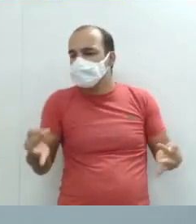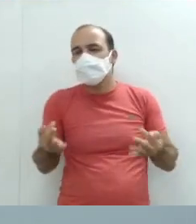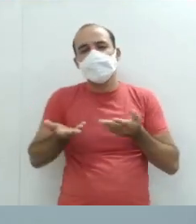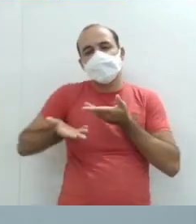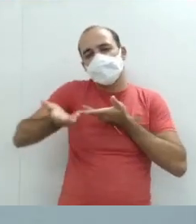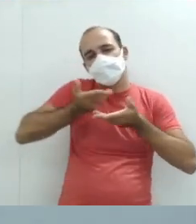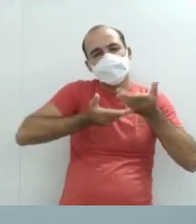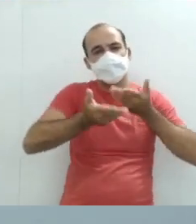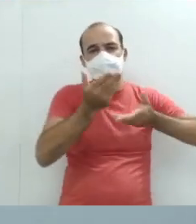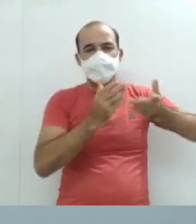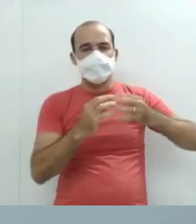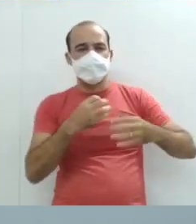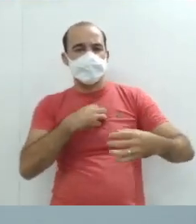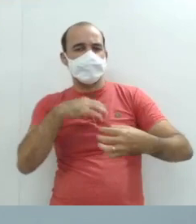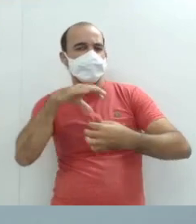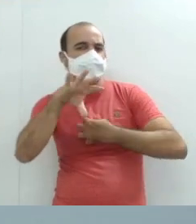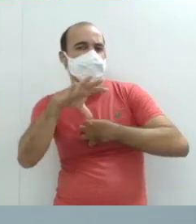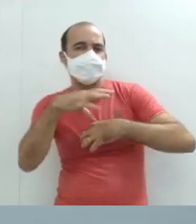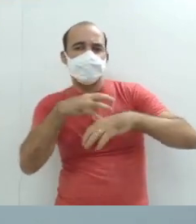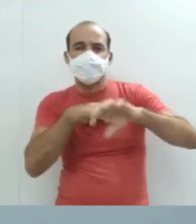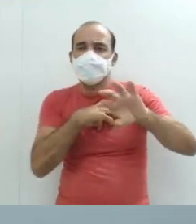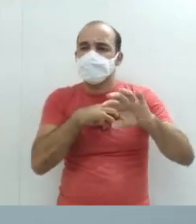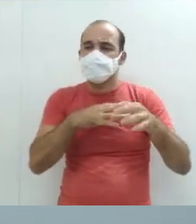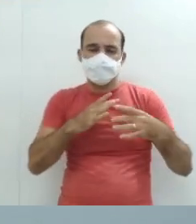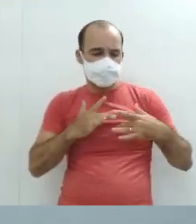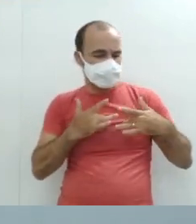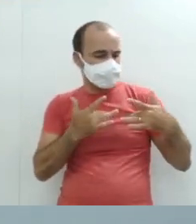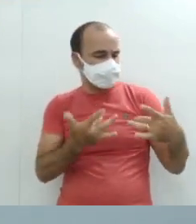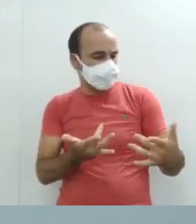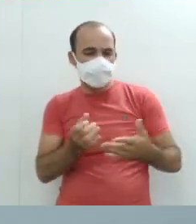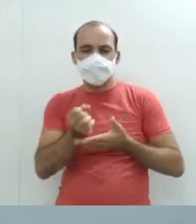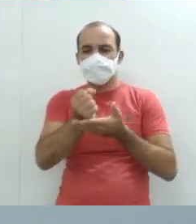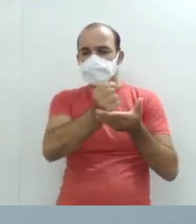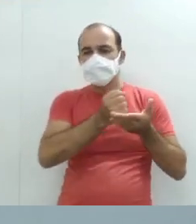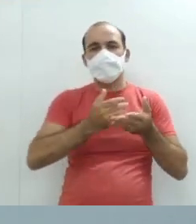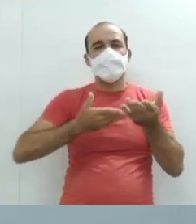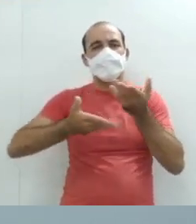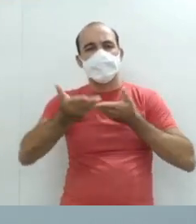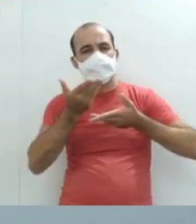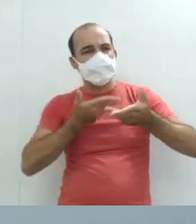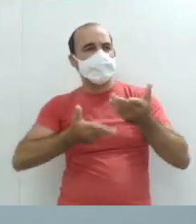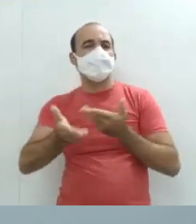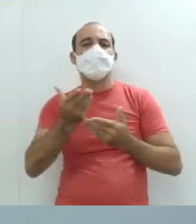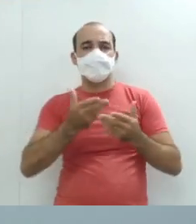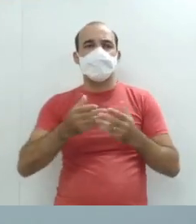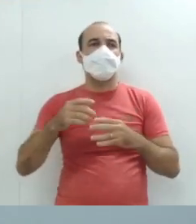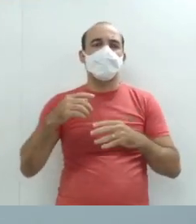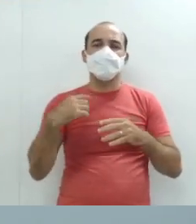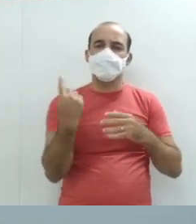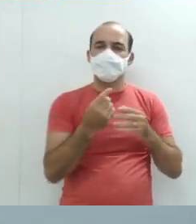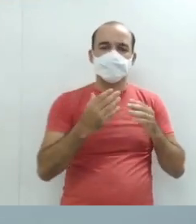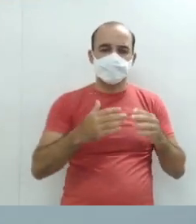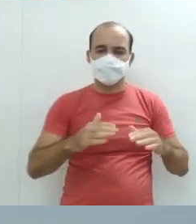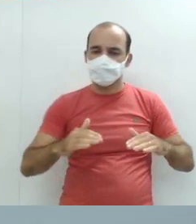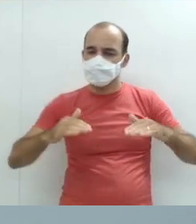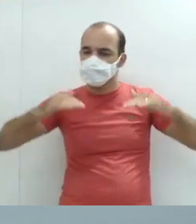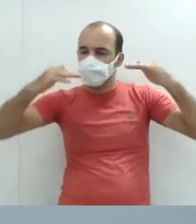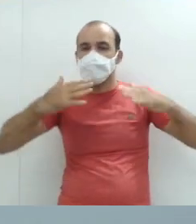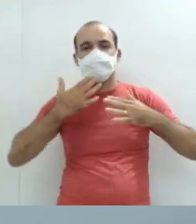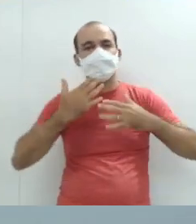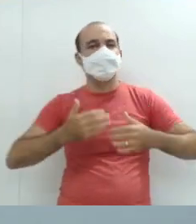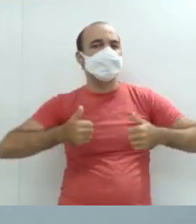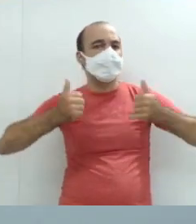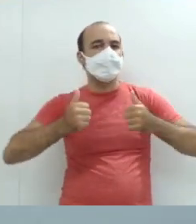nos relacionar com o outro, precisamos deixar que aquilo que está ao nosso redor possa fazer-nos cada vez melhores, a